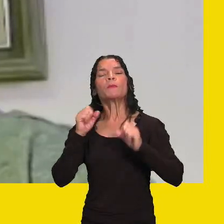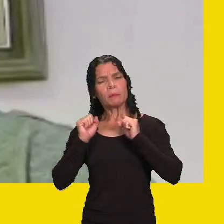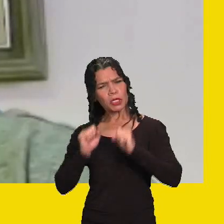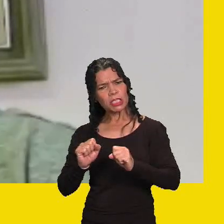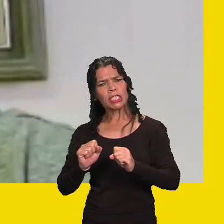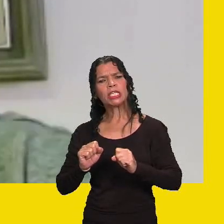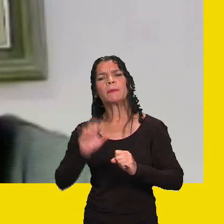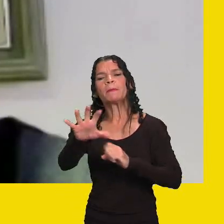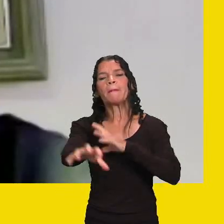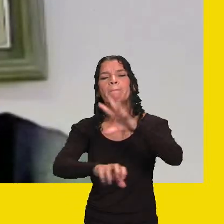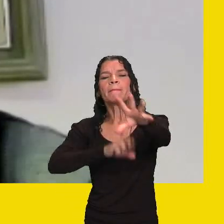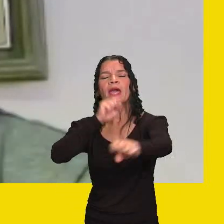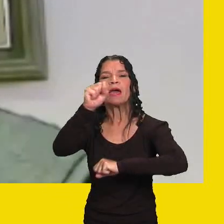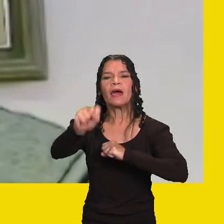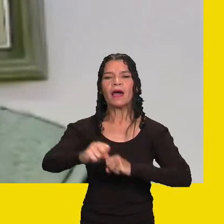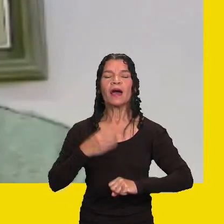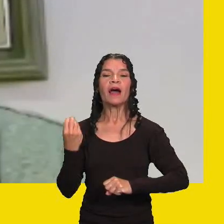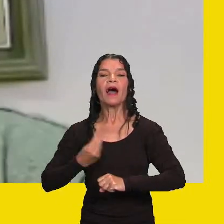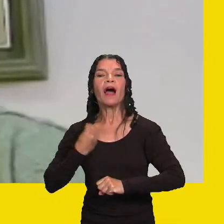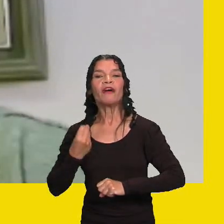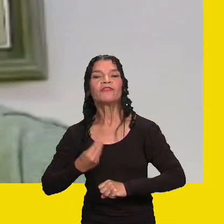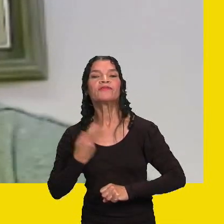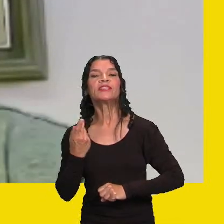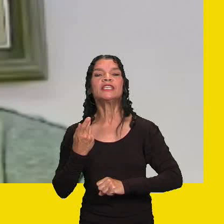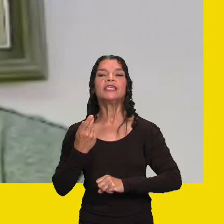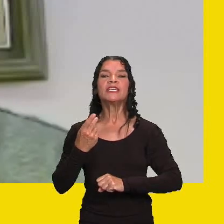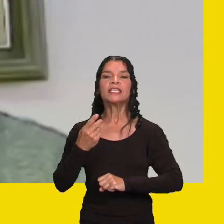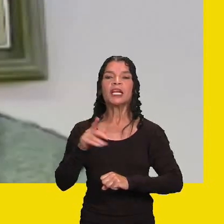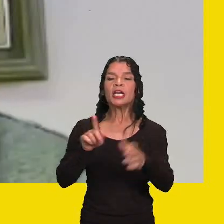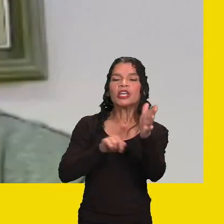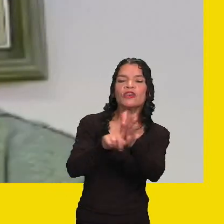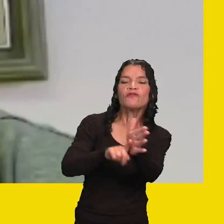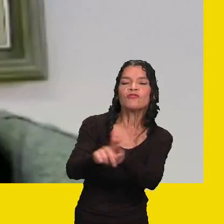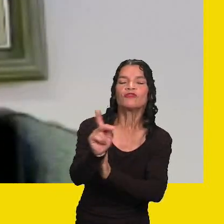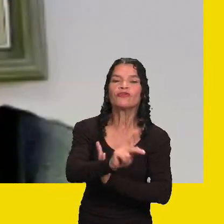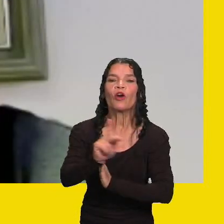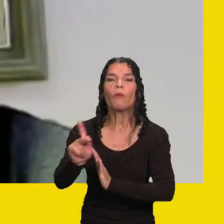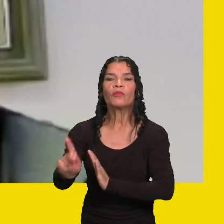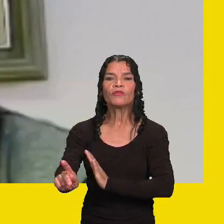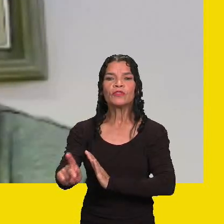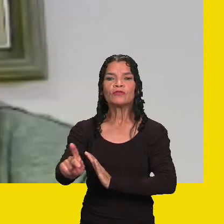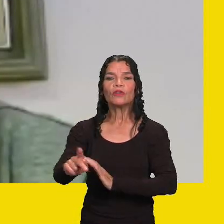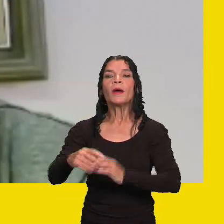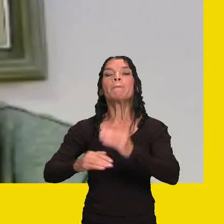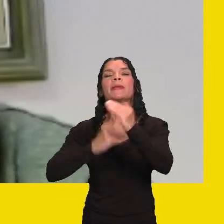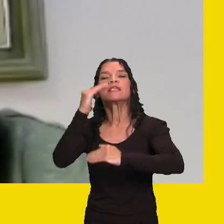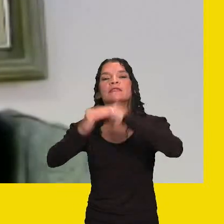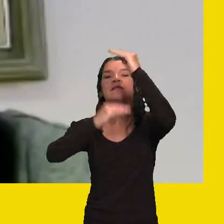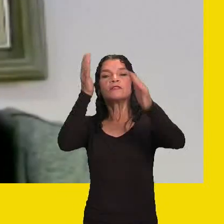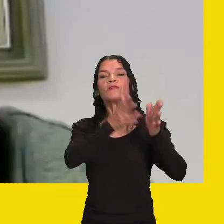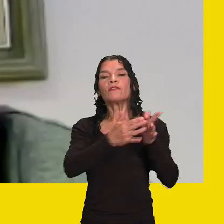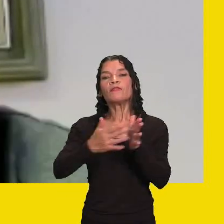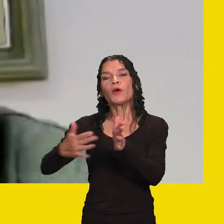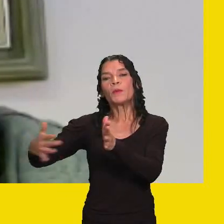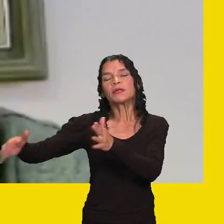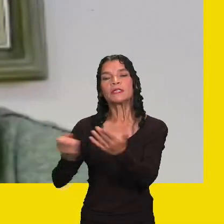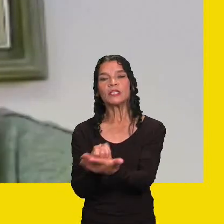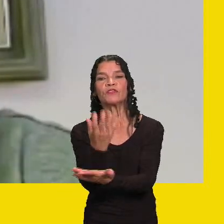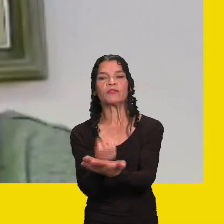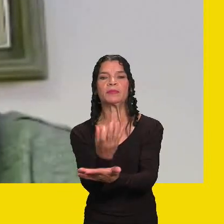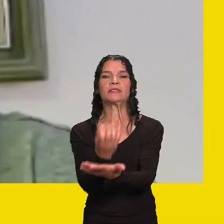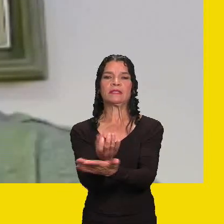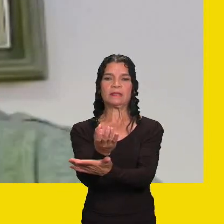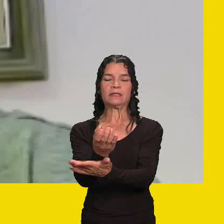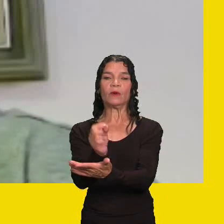pegar dentro da realidade, usando o papel de investigador do professor, para poder a gente desenvolver o processo de